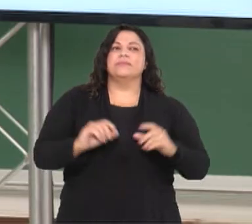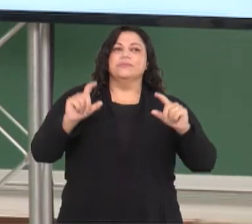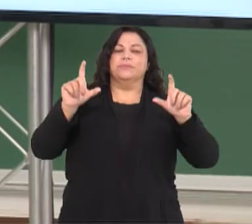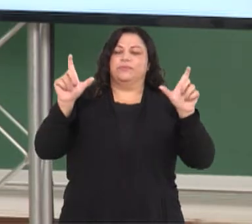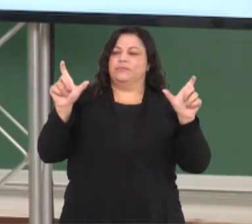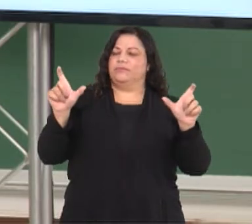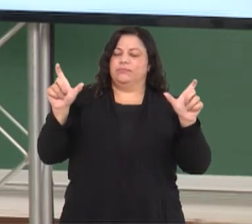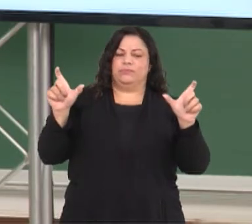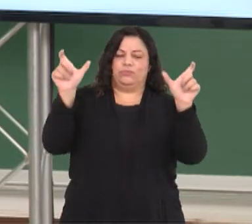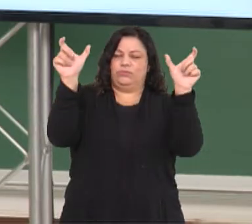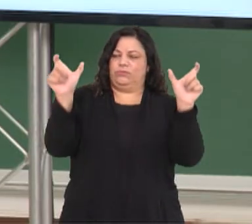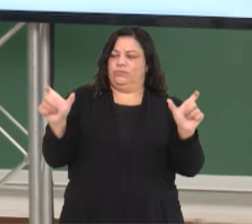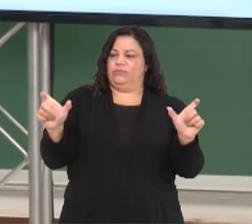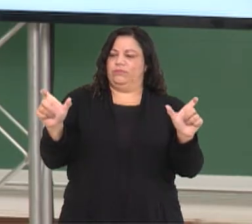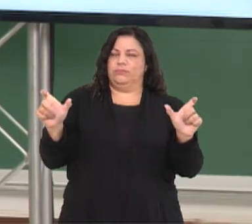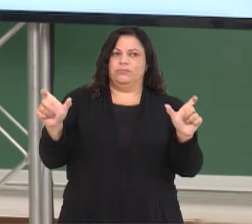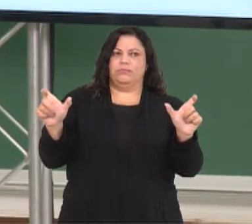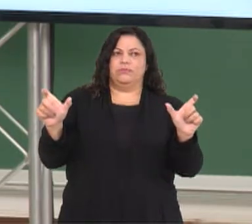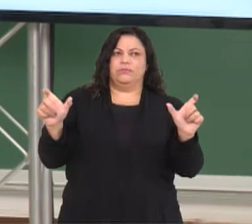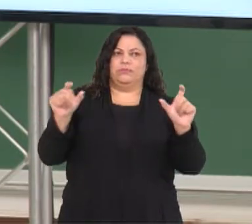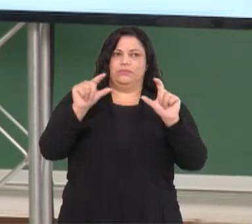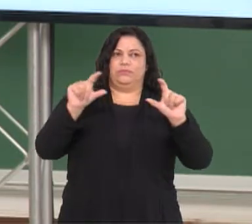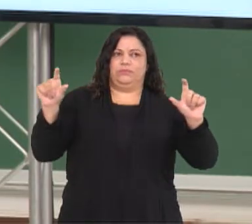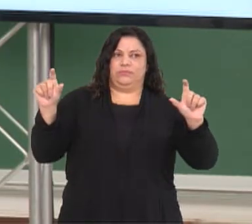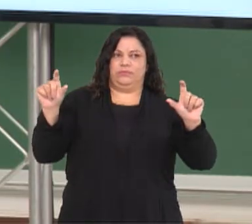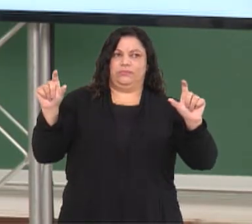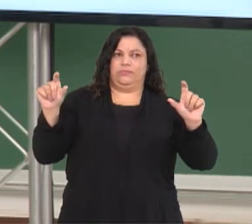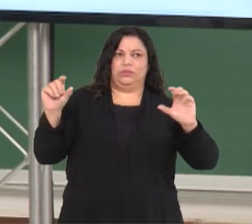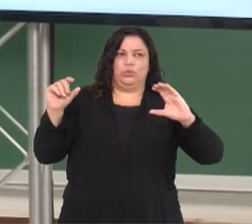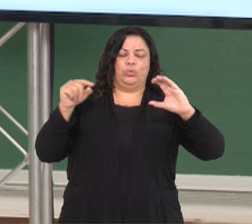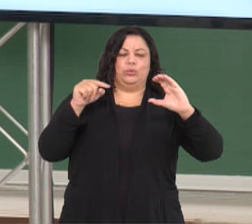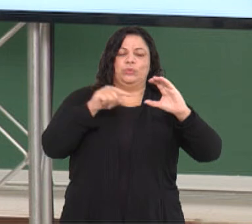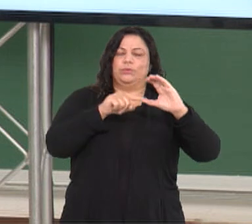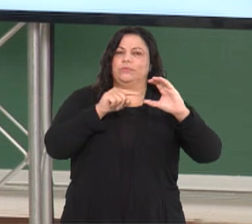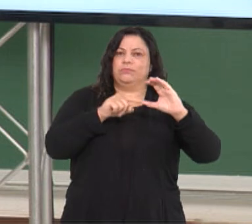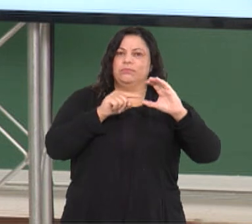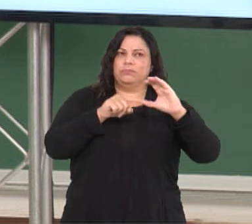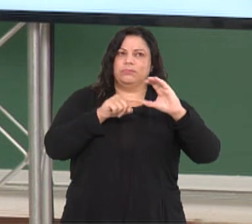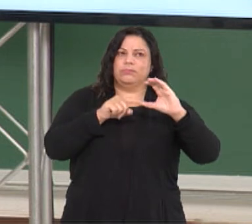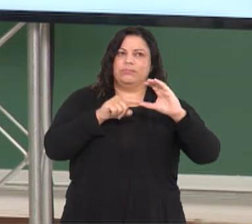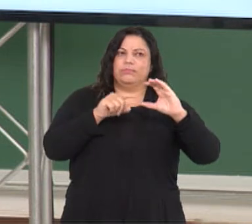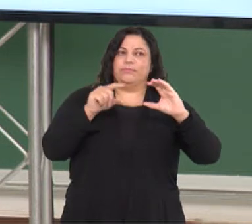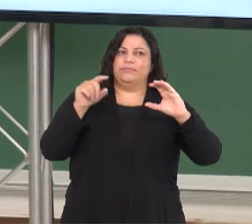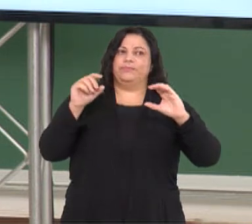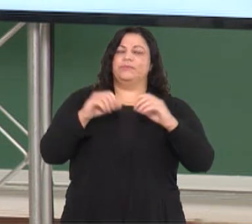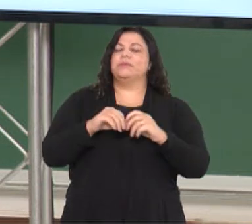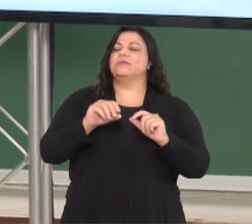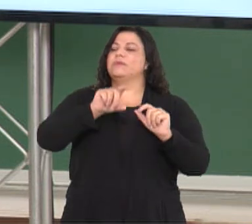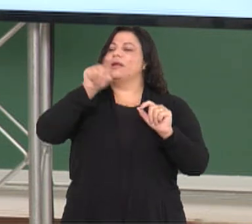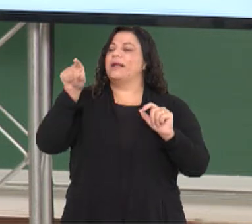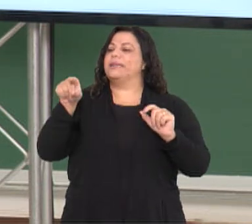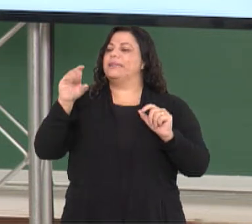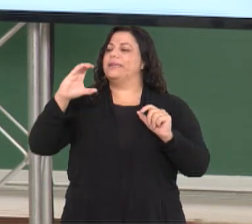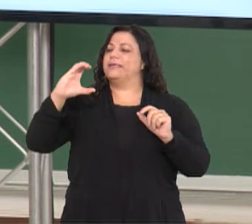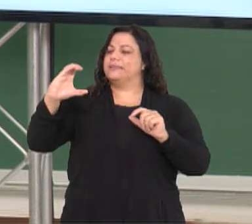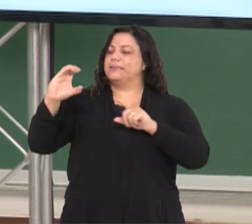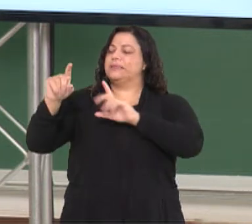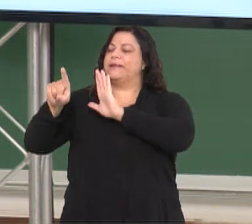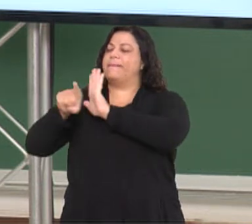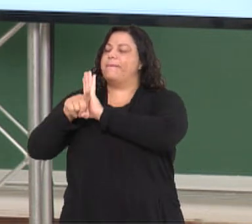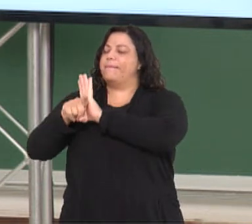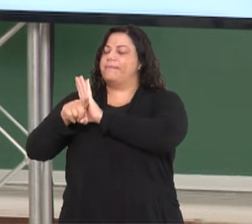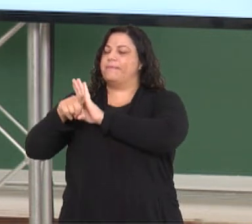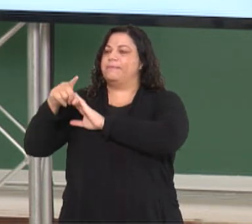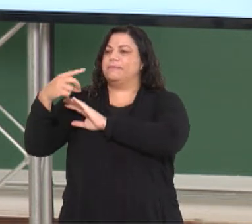Coeficientes dependentes. Eu tenho negativo 2 aqui e tenho c desse lado. Então, vou fazer o quê? C menos negativo 2. Então, olha